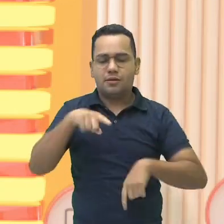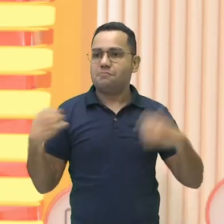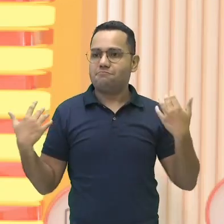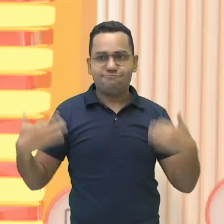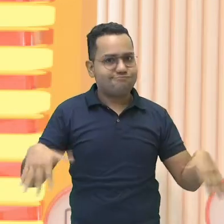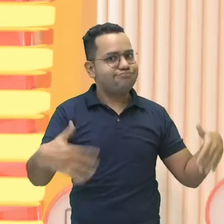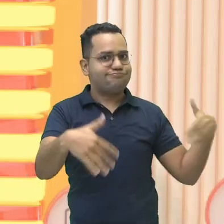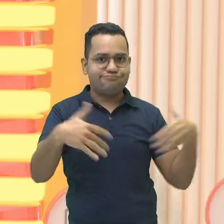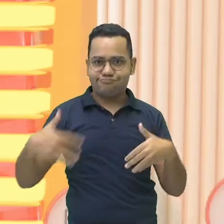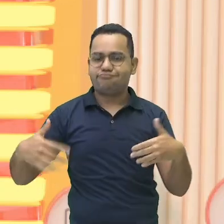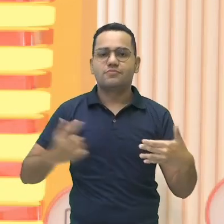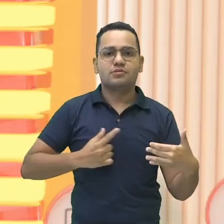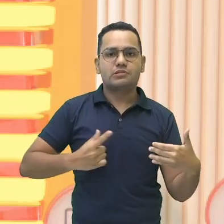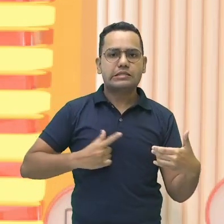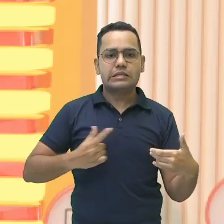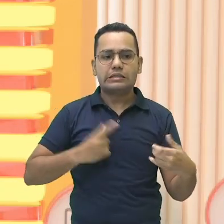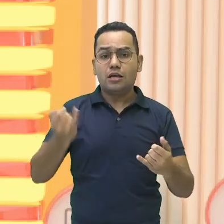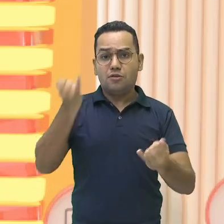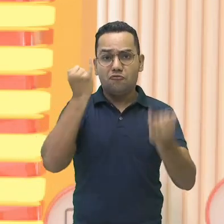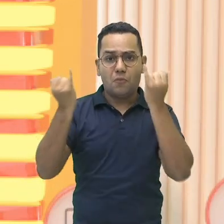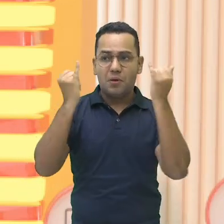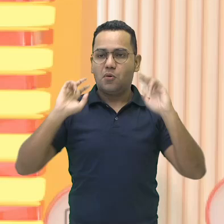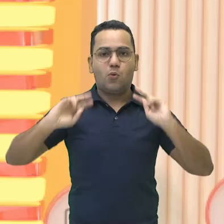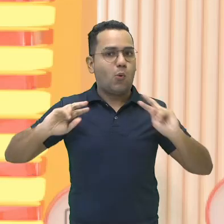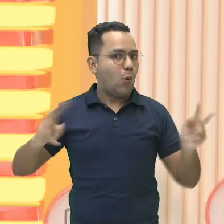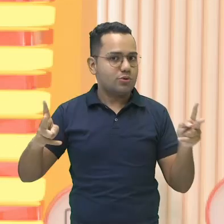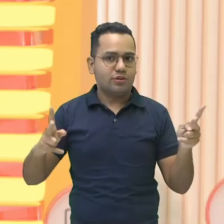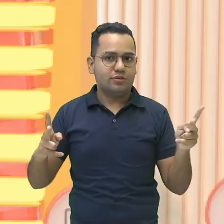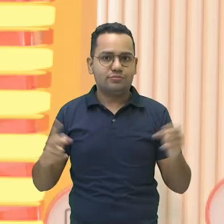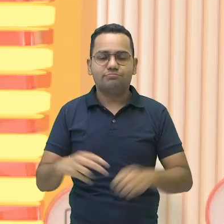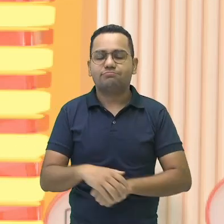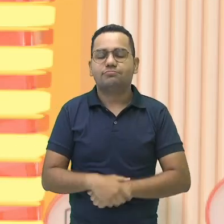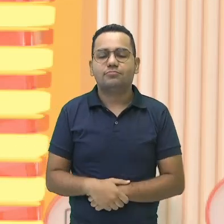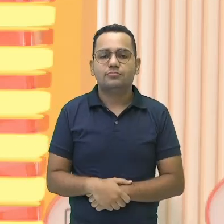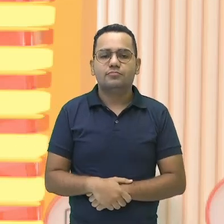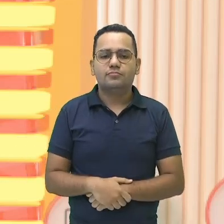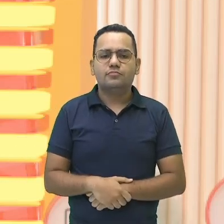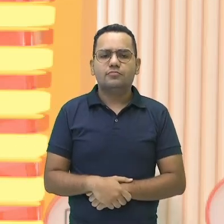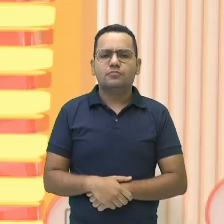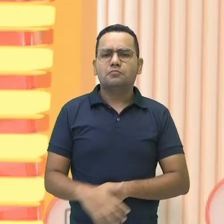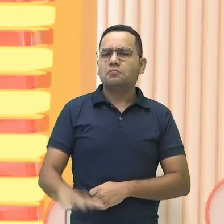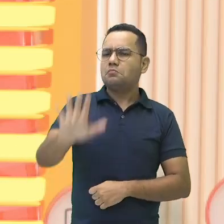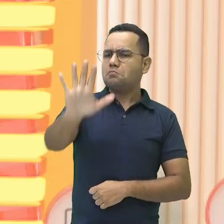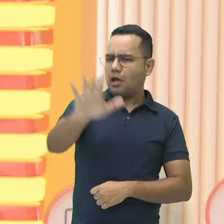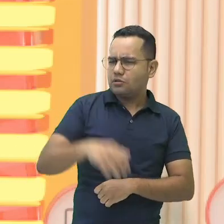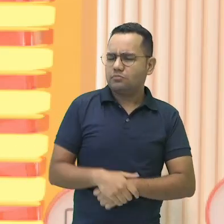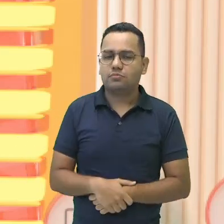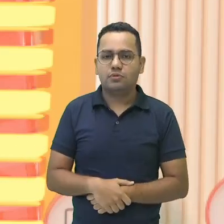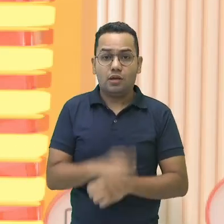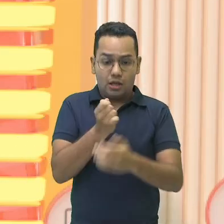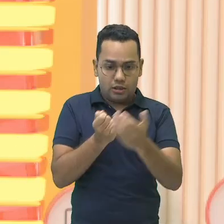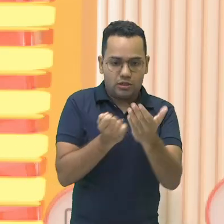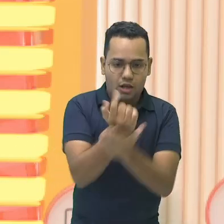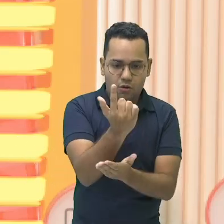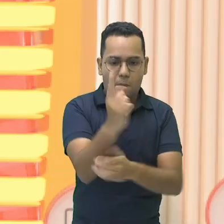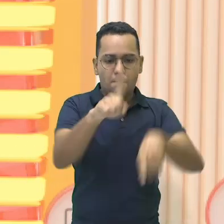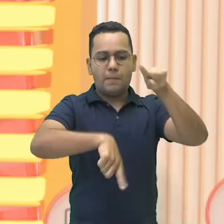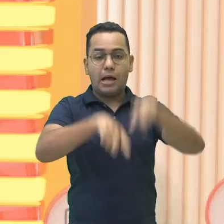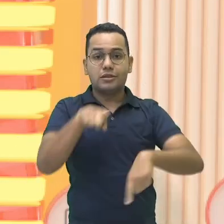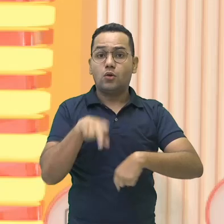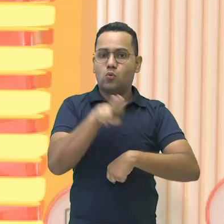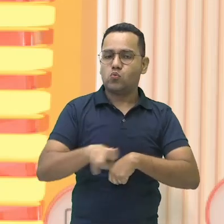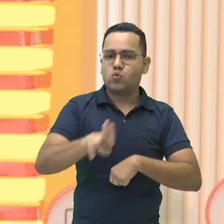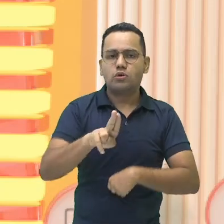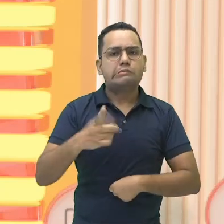Muita informação chega na nossa cabeça o tempo todo, não é mesmo? E a questão do consumo também faz parte do dia a dia